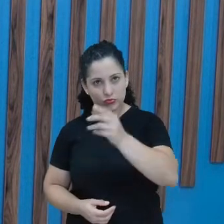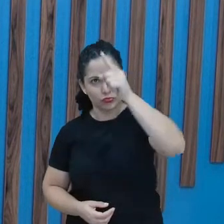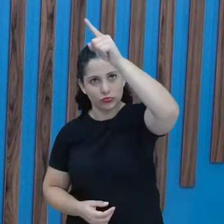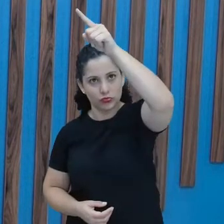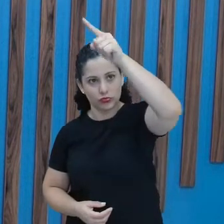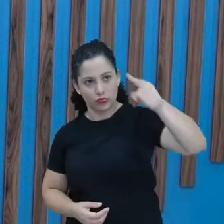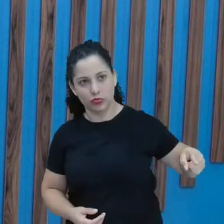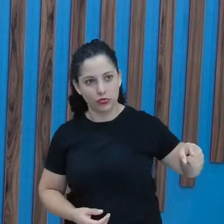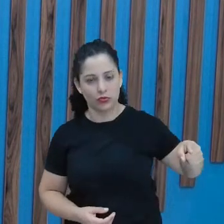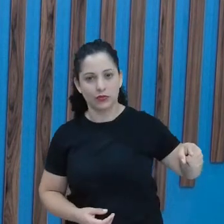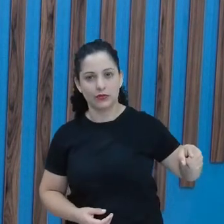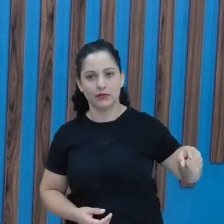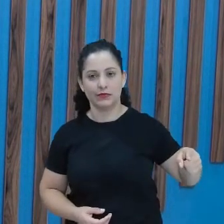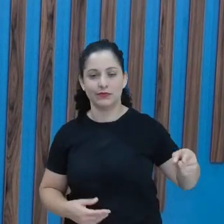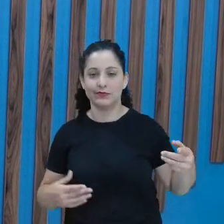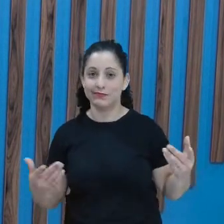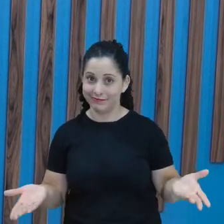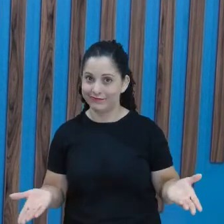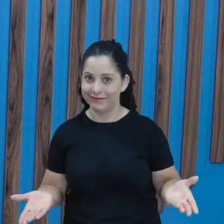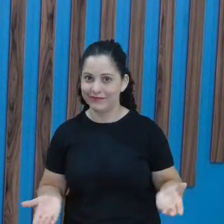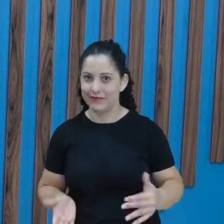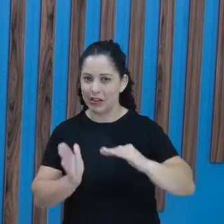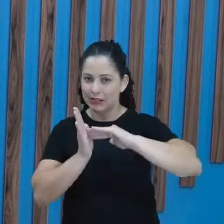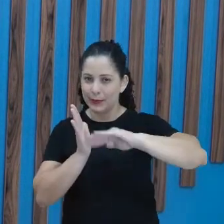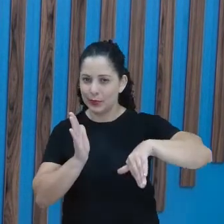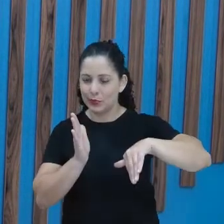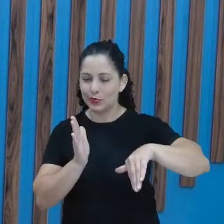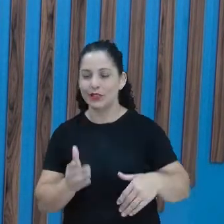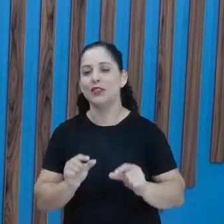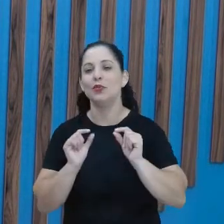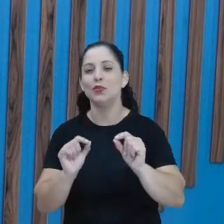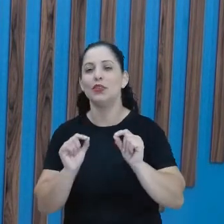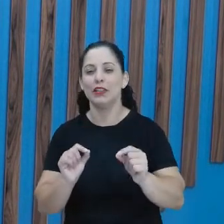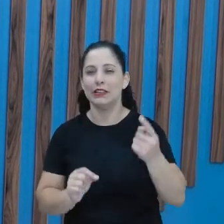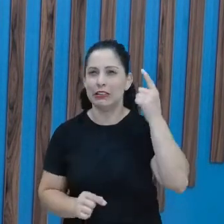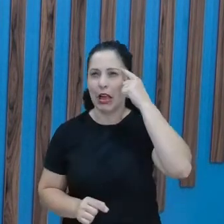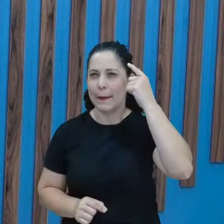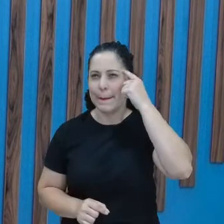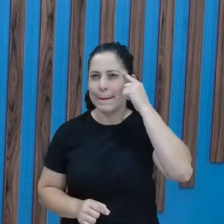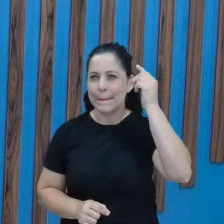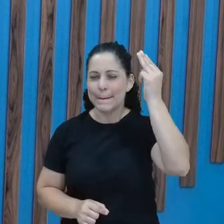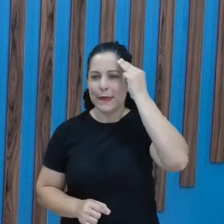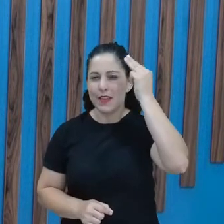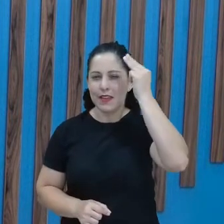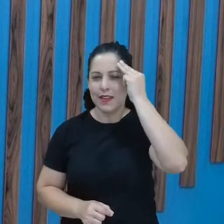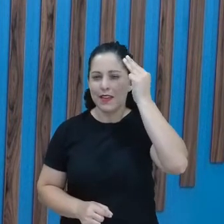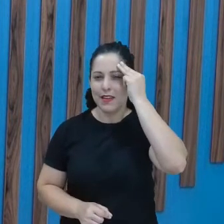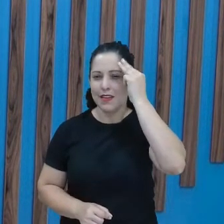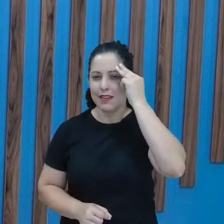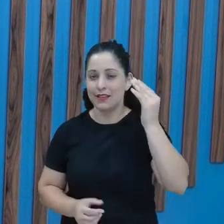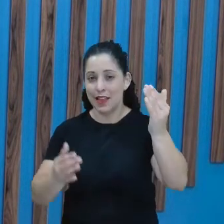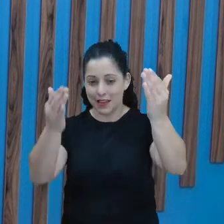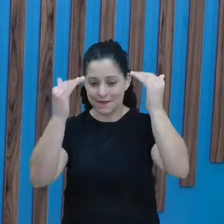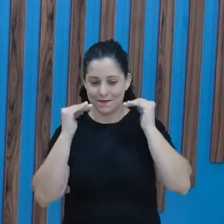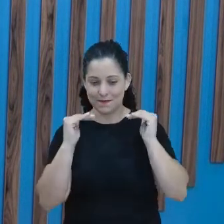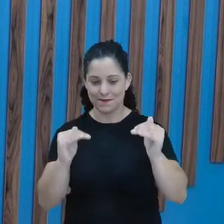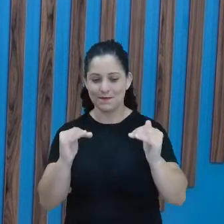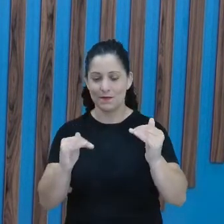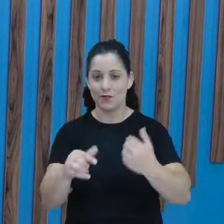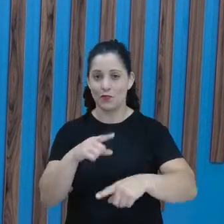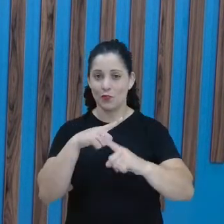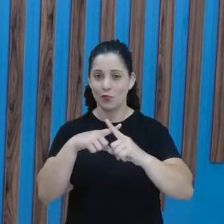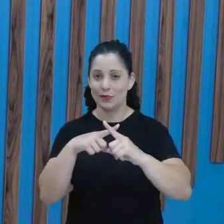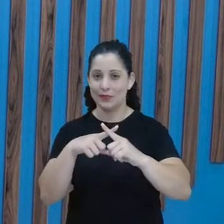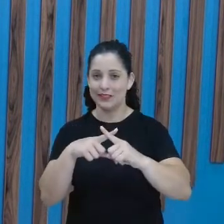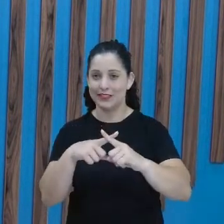2 vezes 1, 2, aí diminui, 4 menos 2 dá 2, ó. E embaixo, multiplica 2 vezes 4, 8,